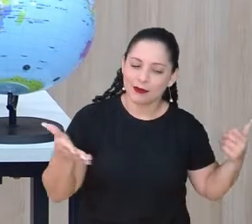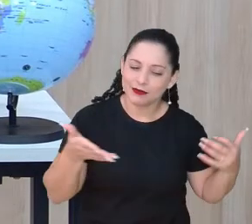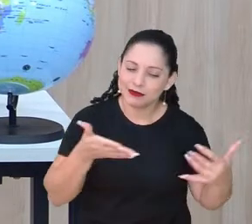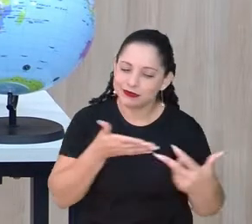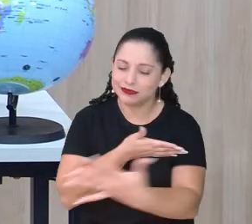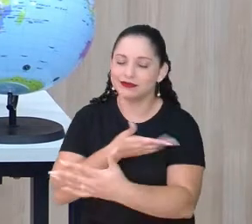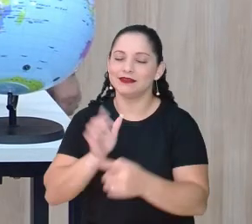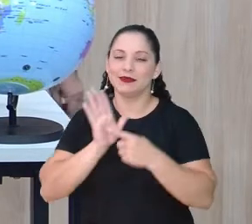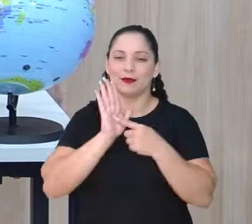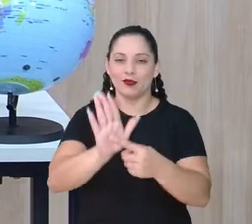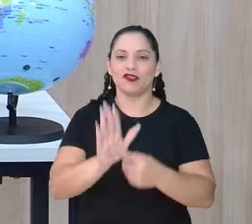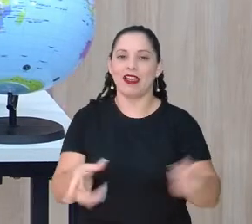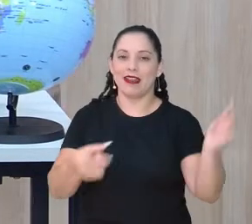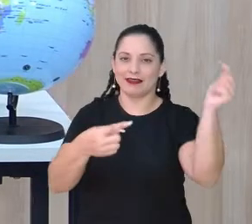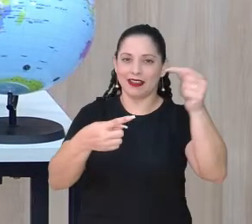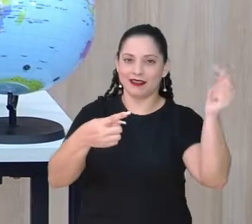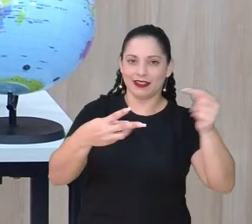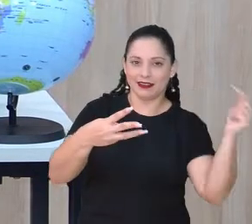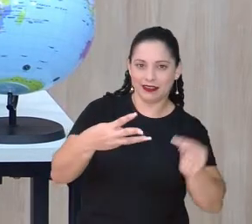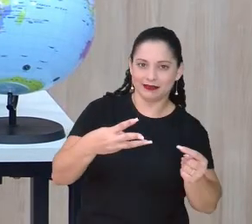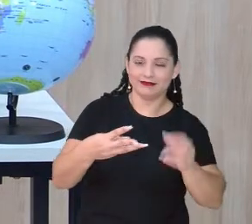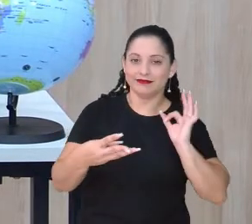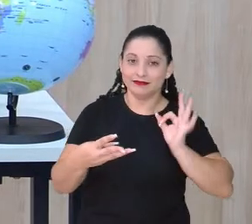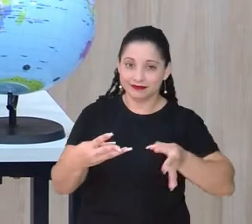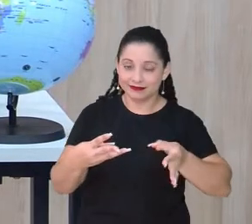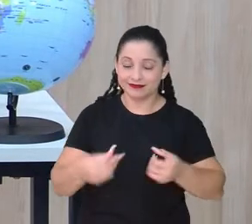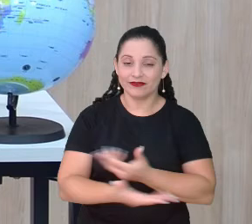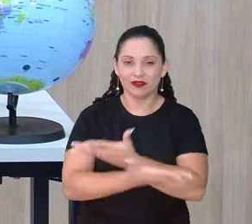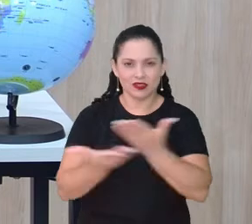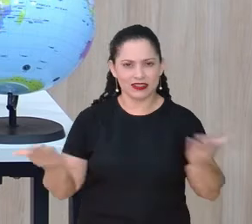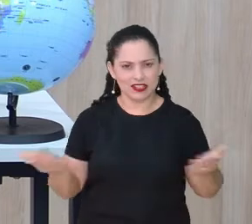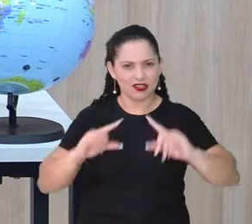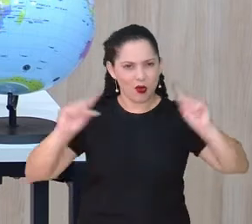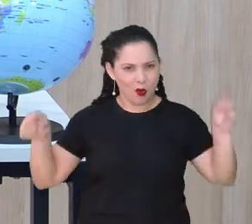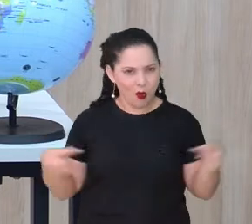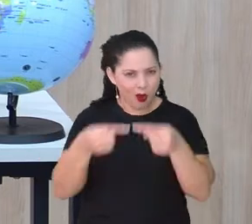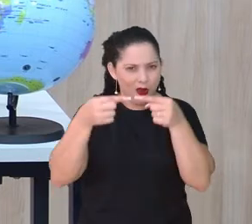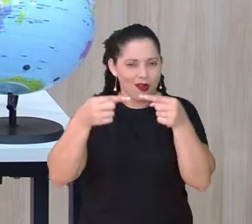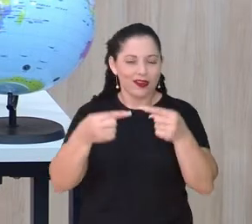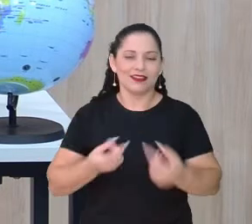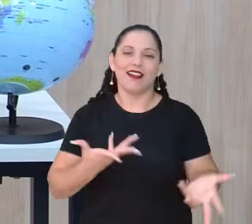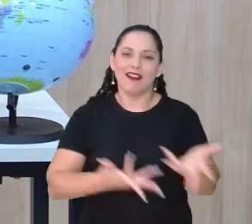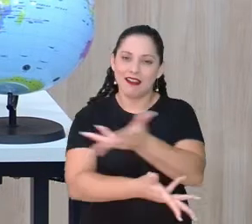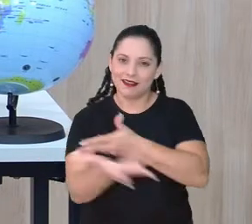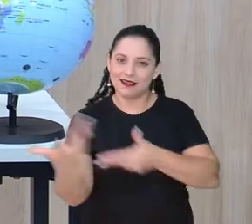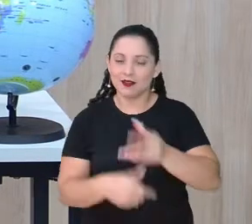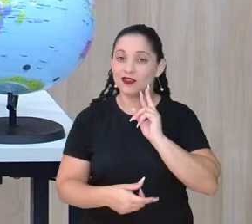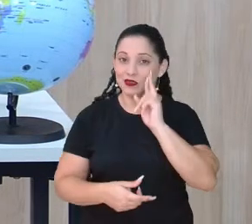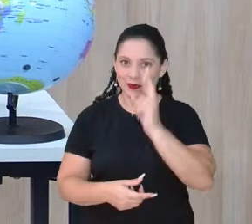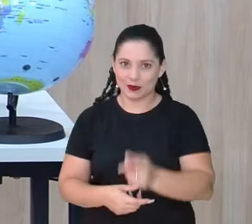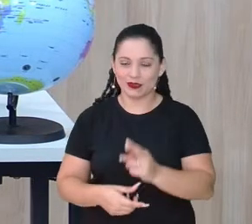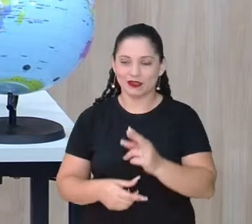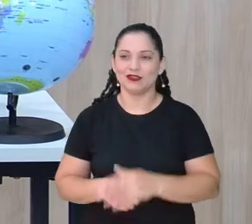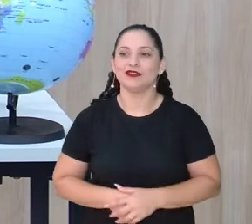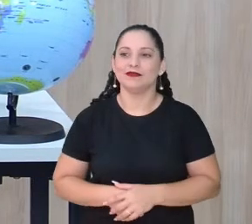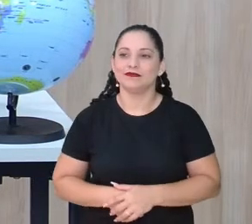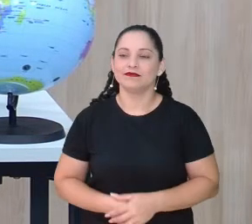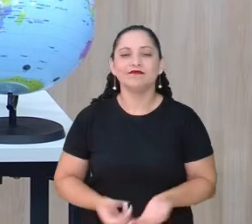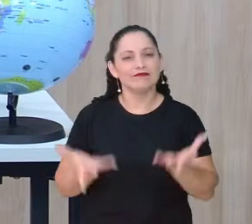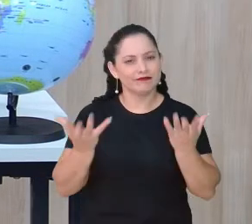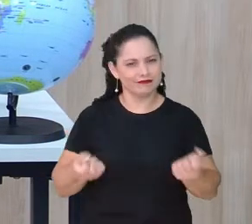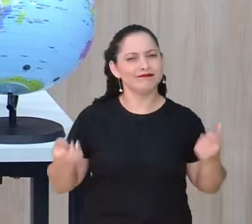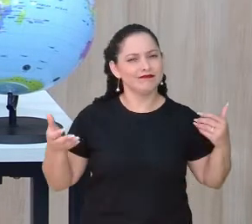e resposta para cada uma delas. Vamos ver se vocês concordam comigo em relação às respostas. Mas vamos